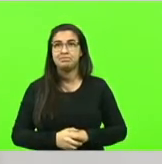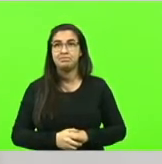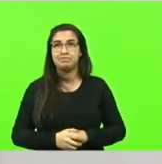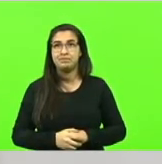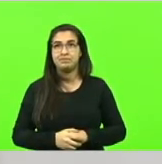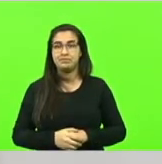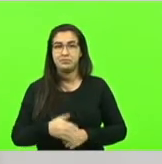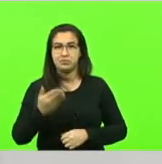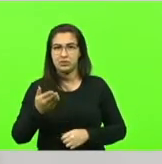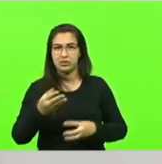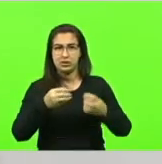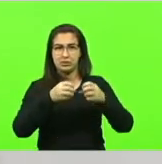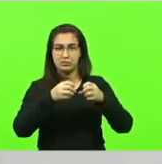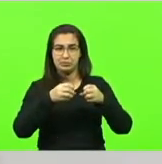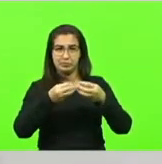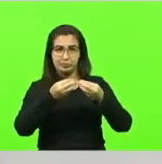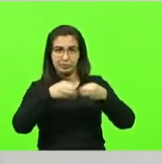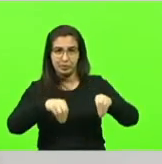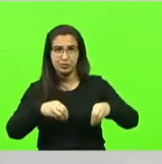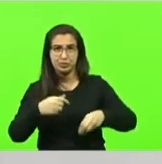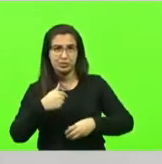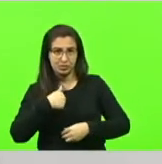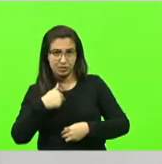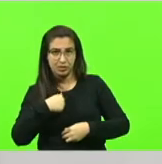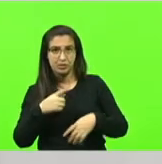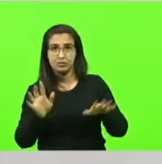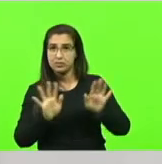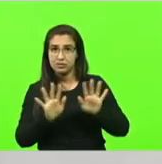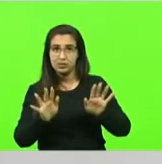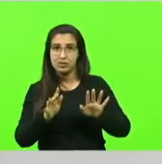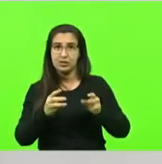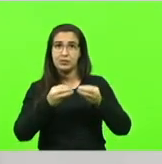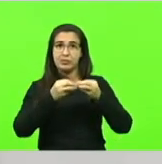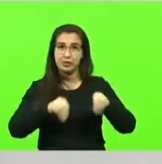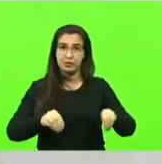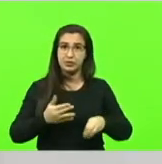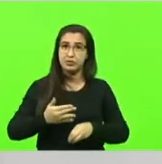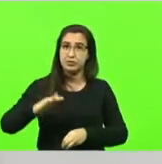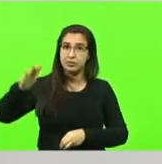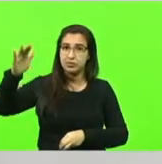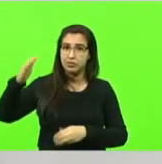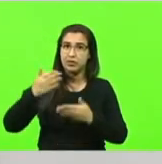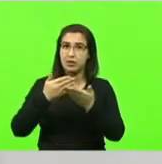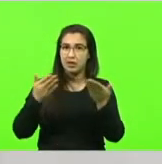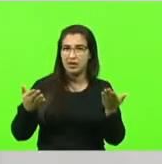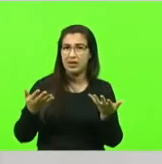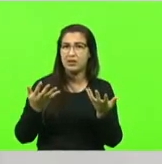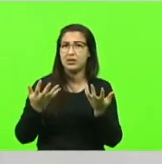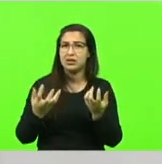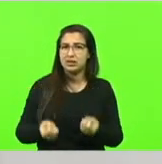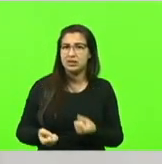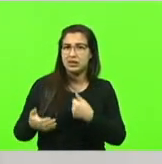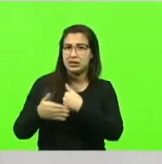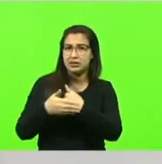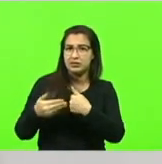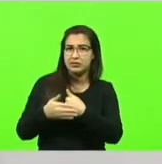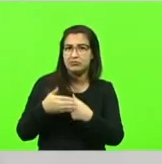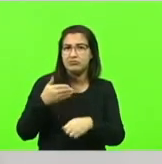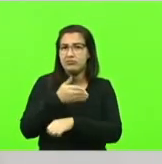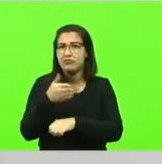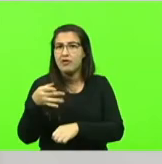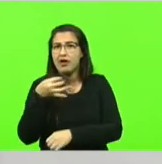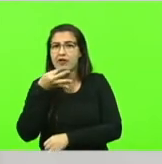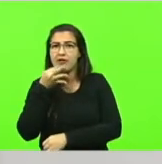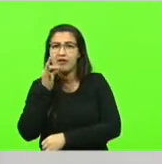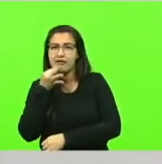está atingindo o Márcio Machado, tu está atingindo o povo serrano, que te acolhe tão bem, né? Tu vai tomar café na casa das pessoas,